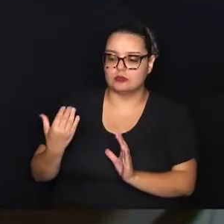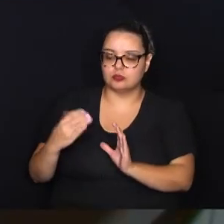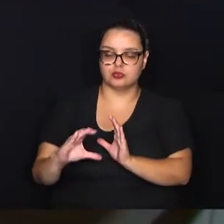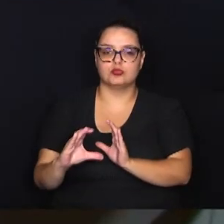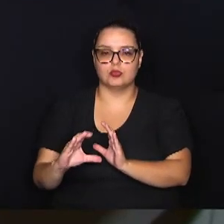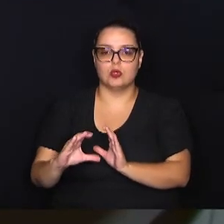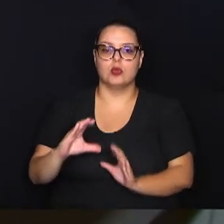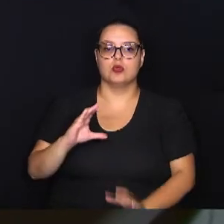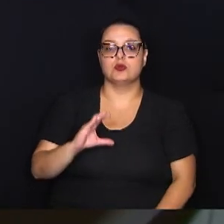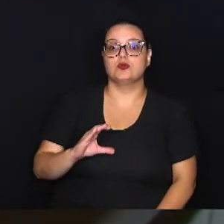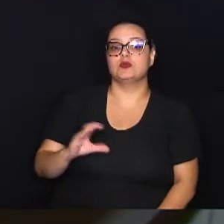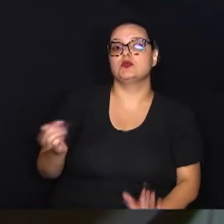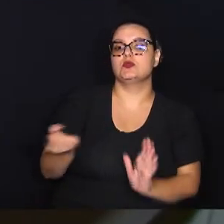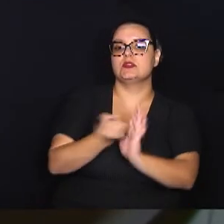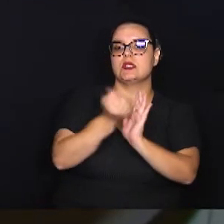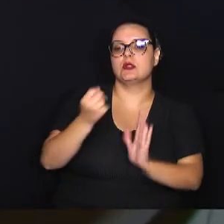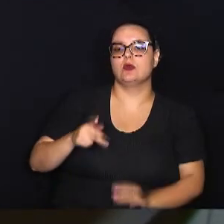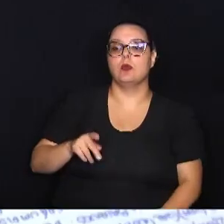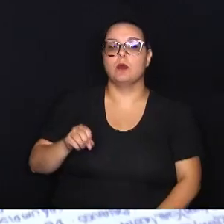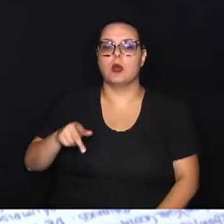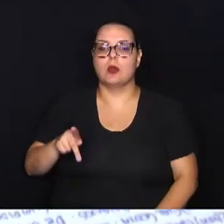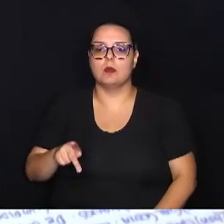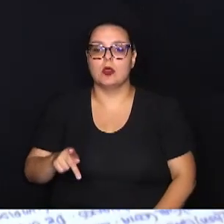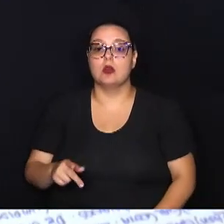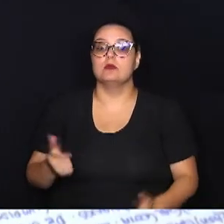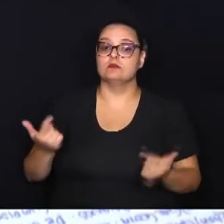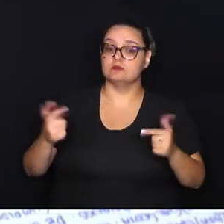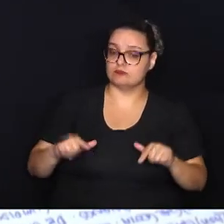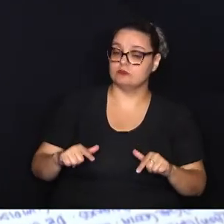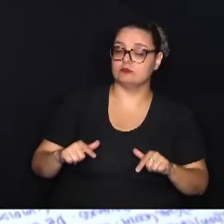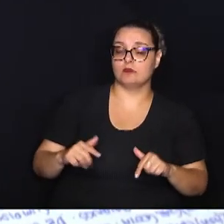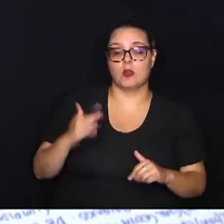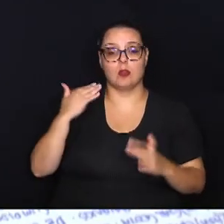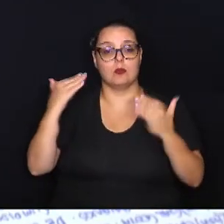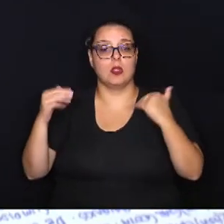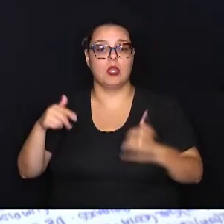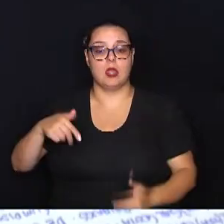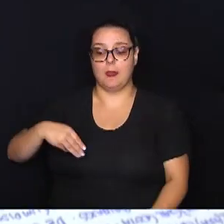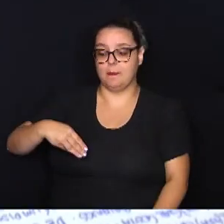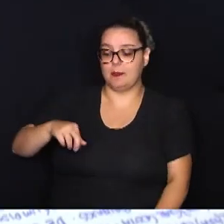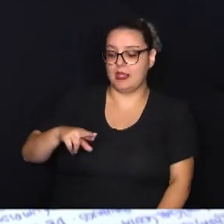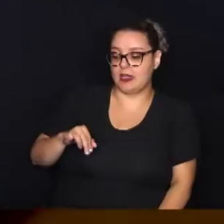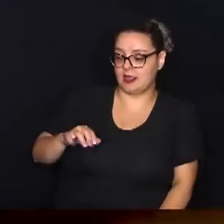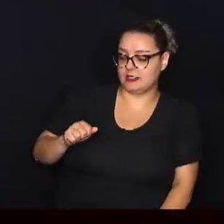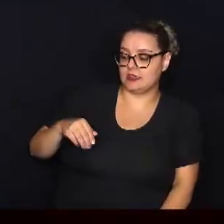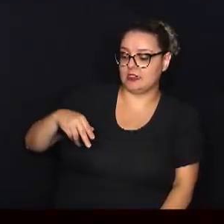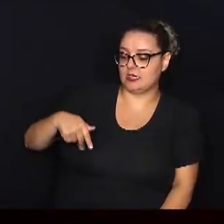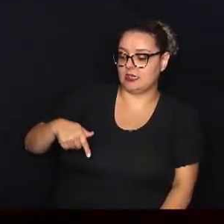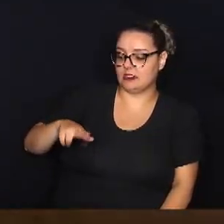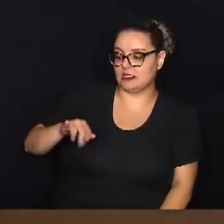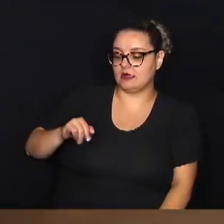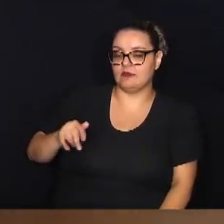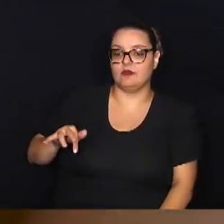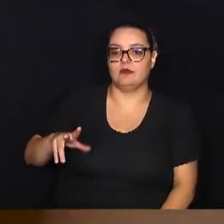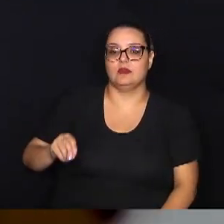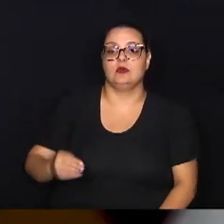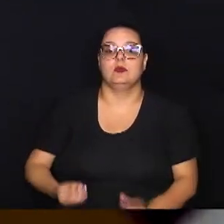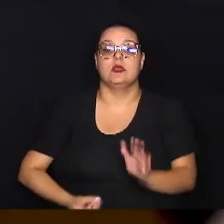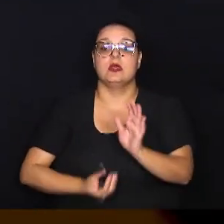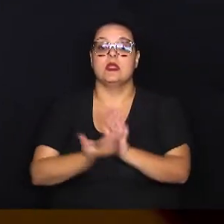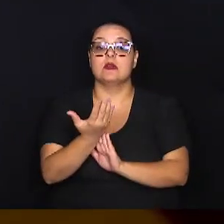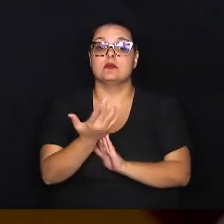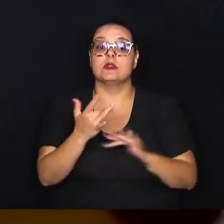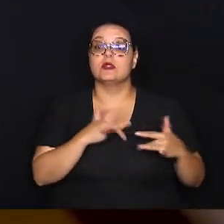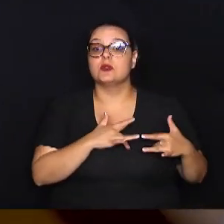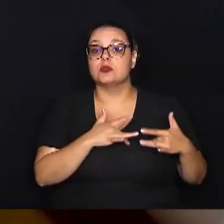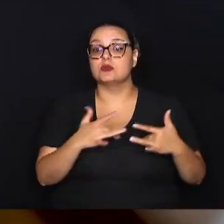o Centro de Memória da Música Popular Maria Luísa Kfouri. O CEMUPOP leva esse nome porque nasceu a partir da